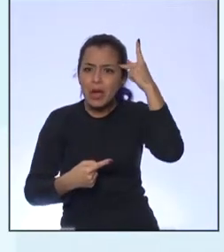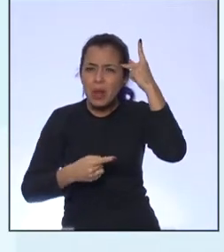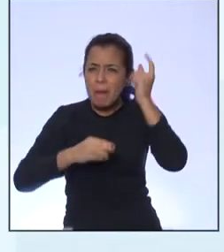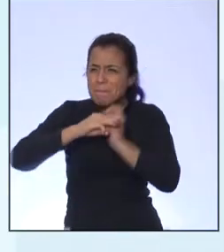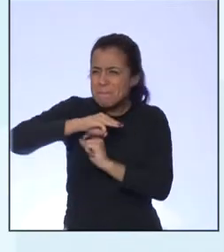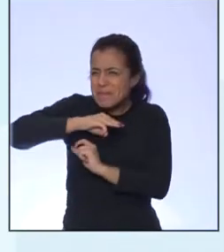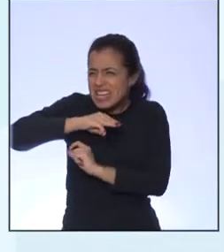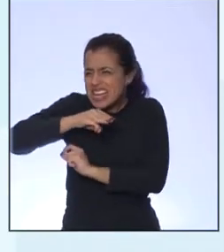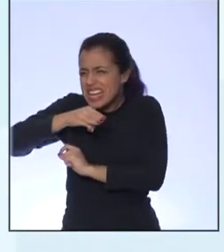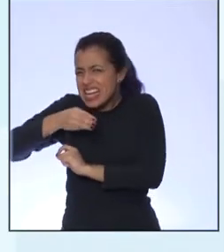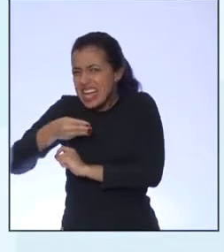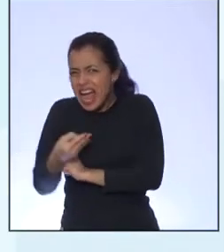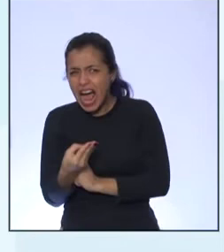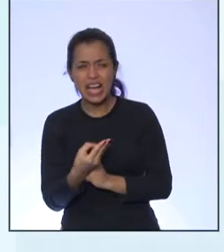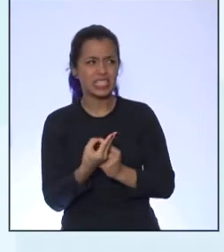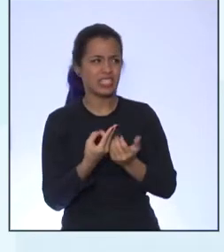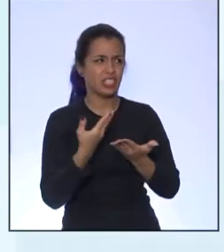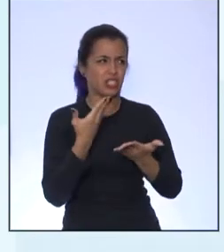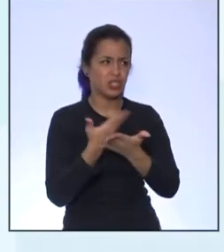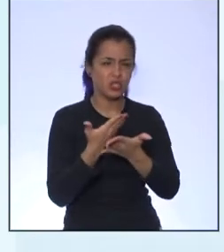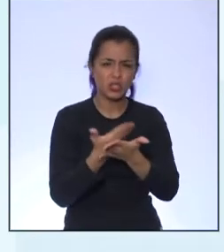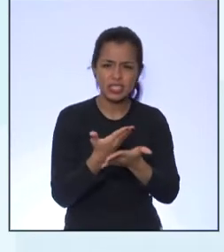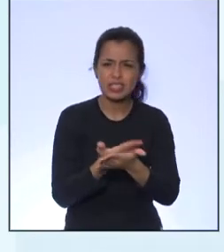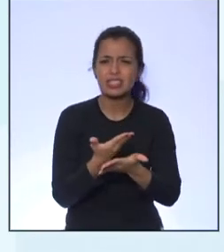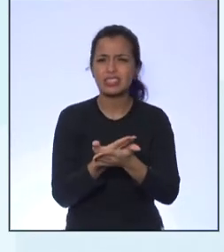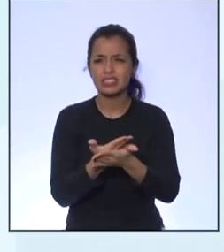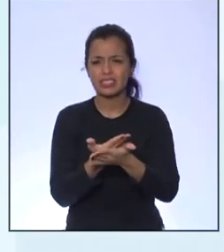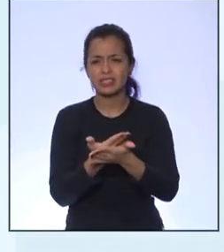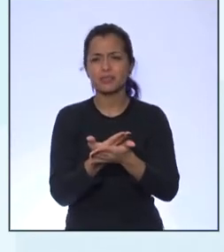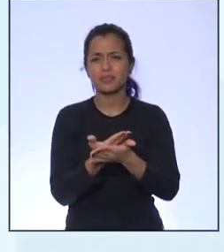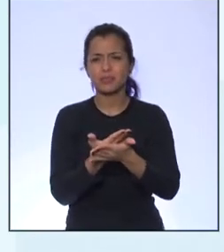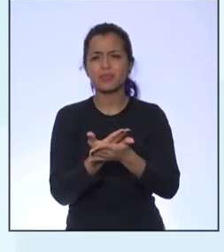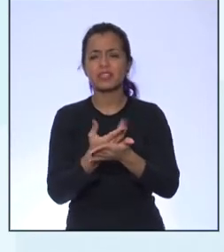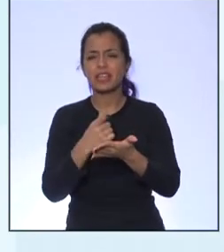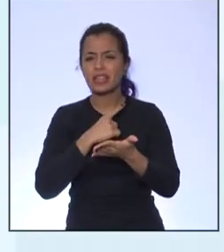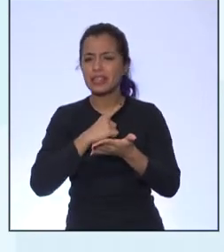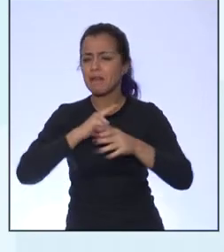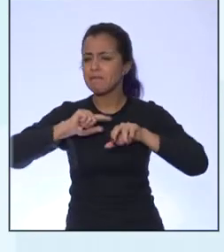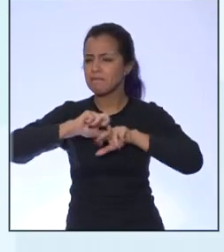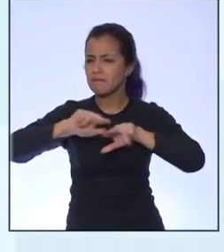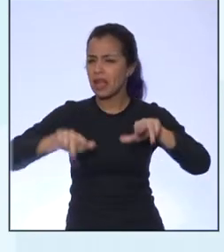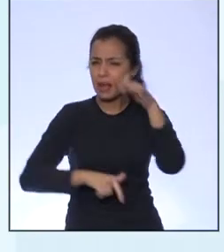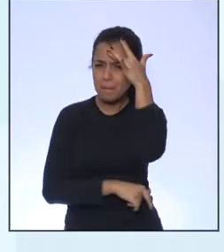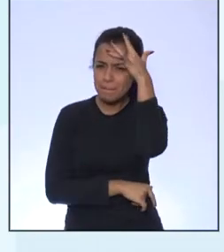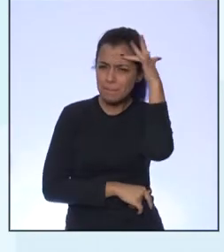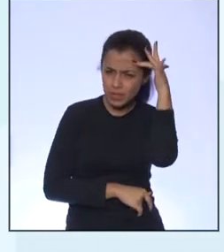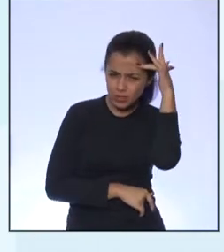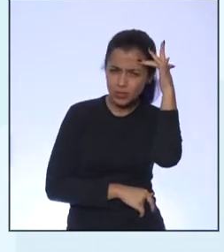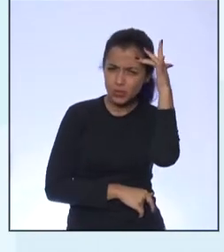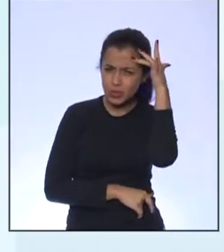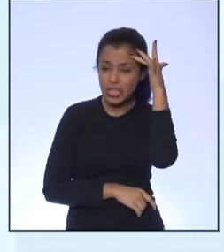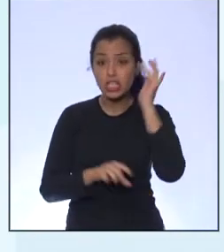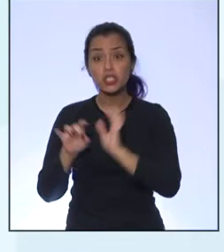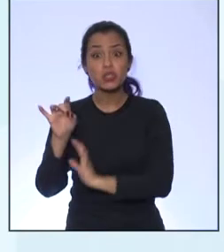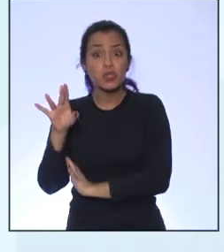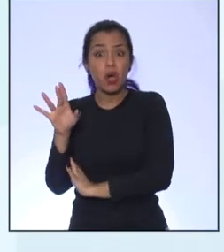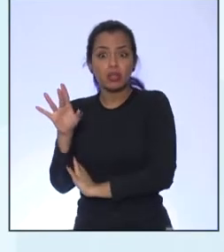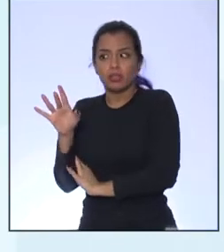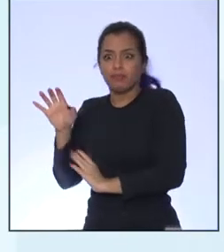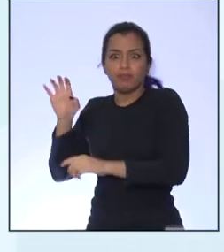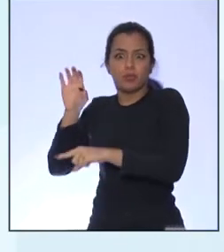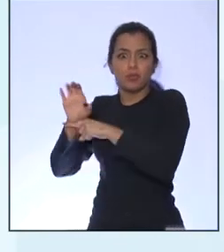diria, de milhares e milhares de estudantes e professores, né, da escala, a gente tem quase 3 milhões de estudantes só na rede